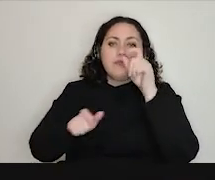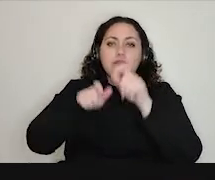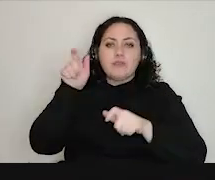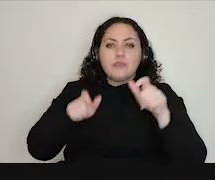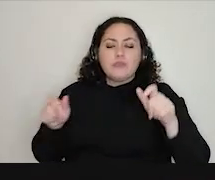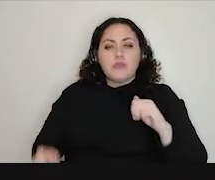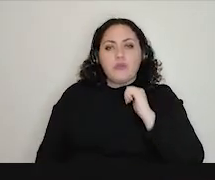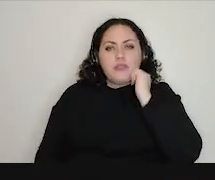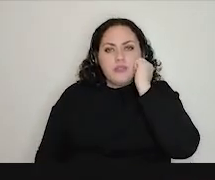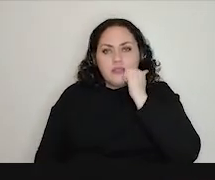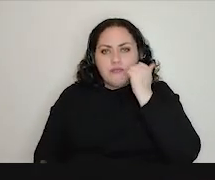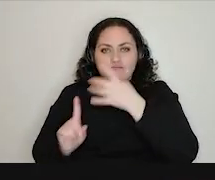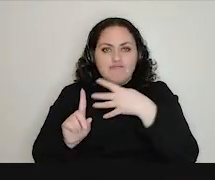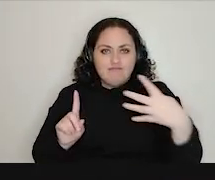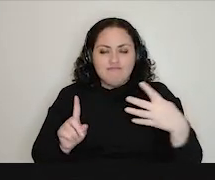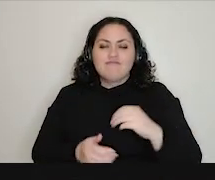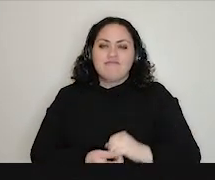LGBTQI+.